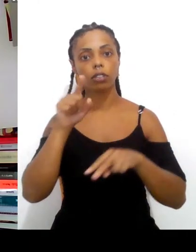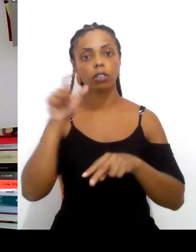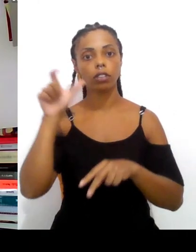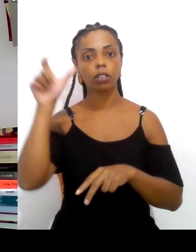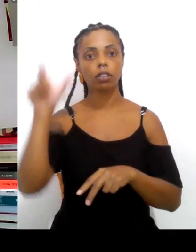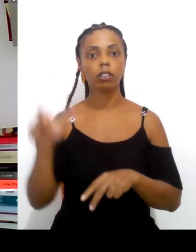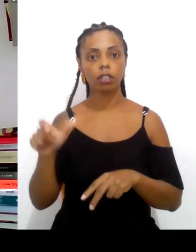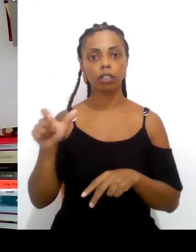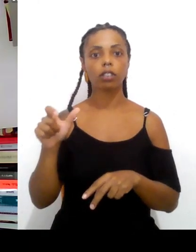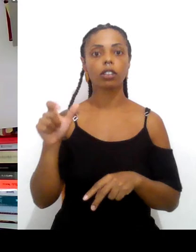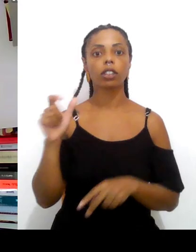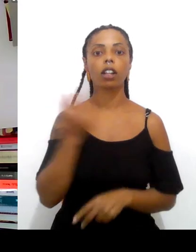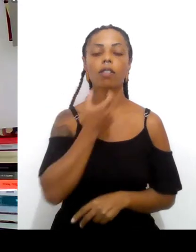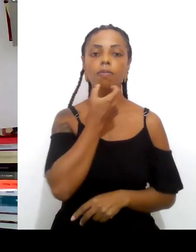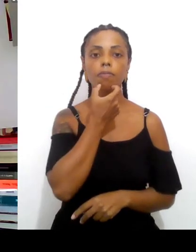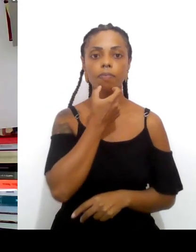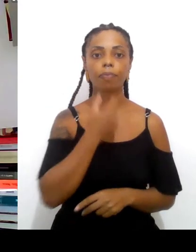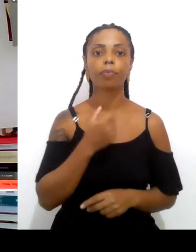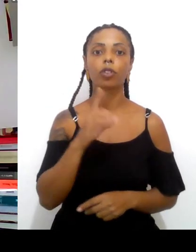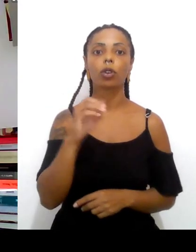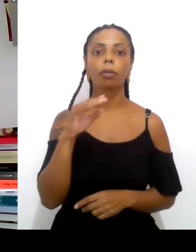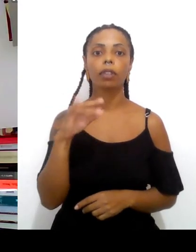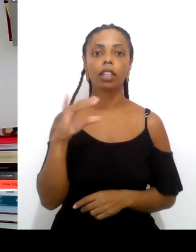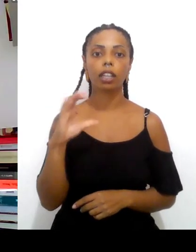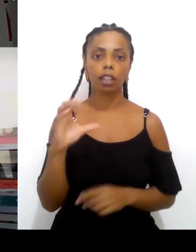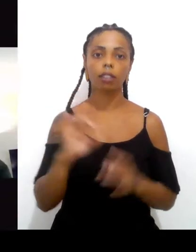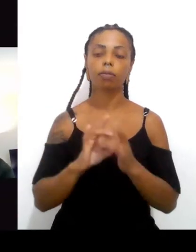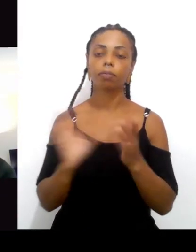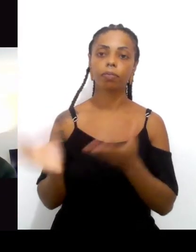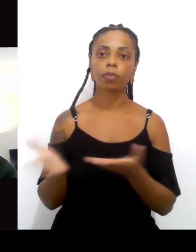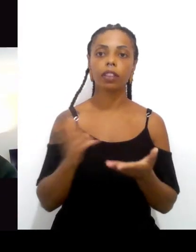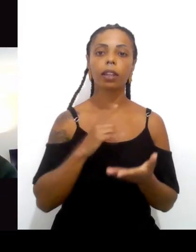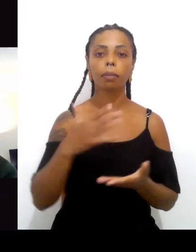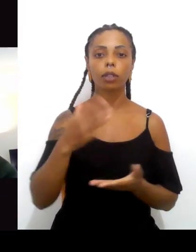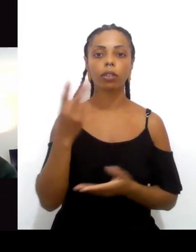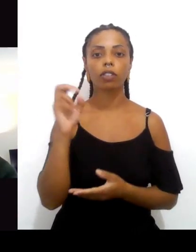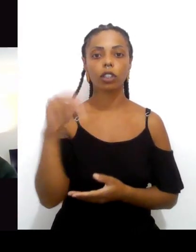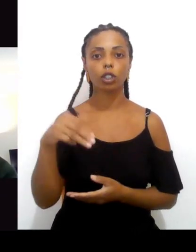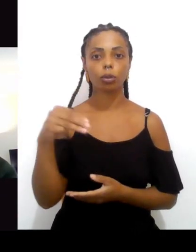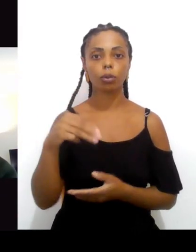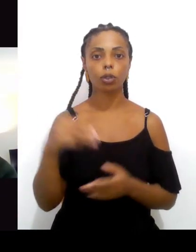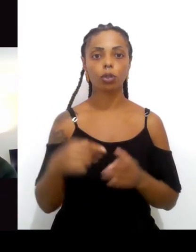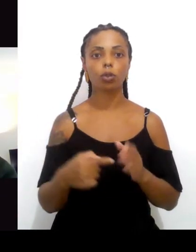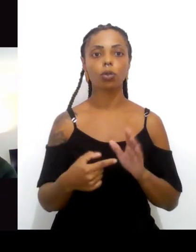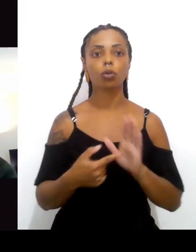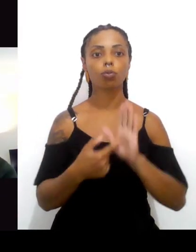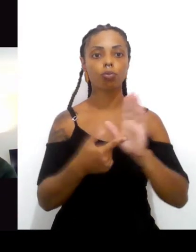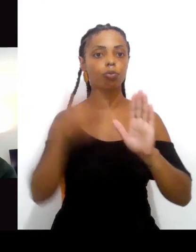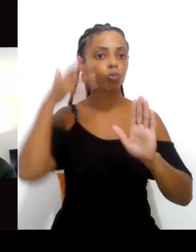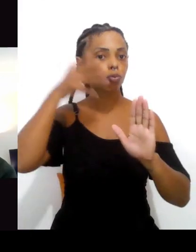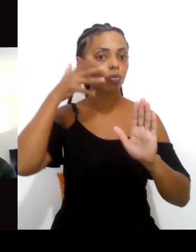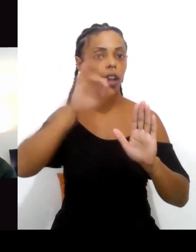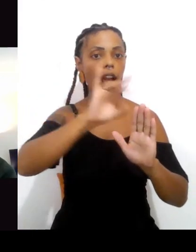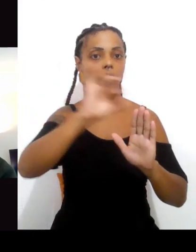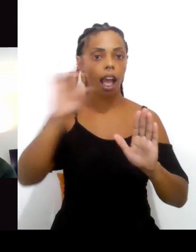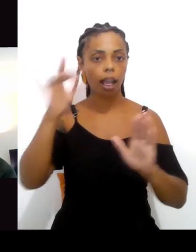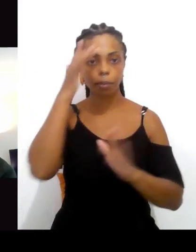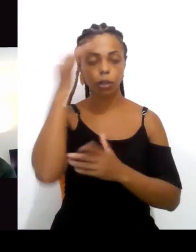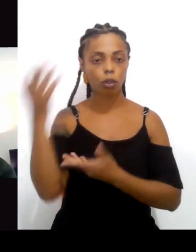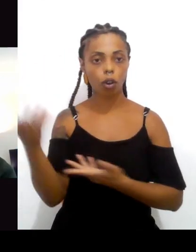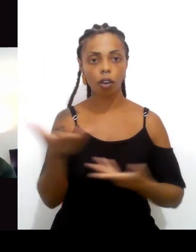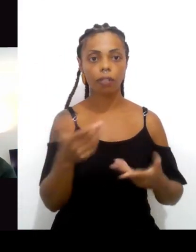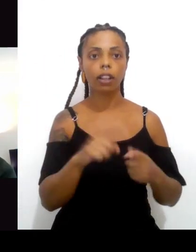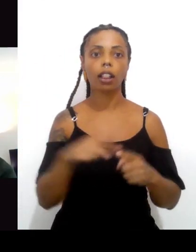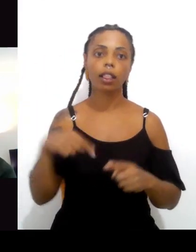que passa a palavra para você a gente vai ter mais ou menos 20 minutos de apresentação de cada um dos nossos convidados depois